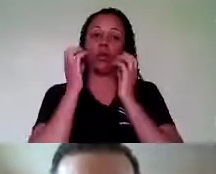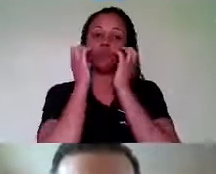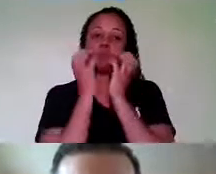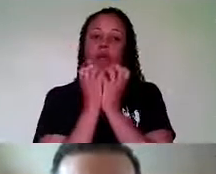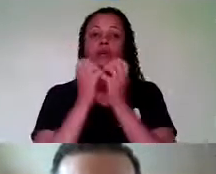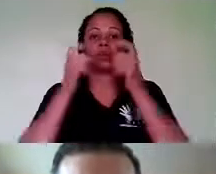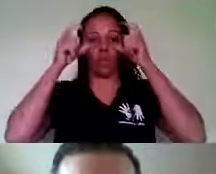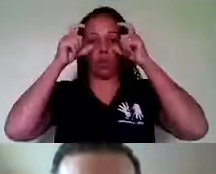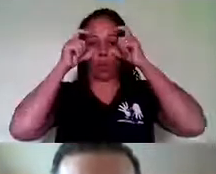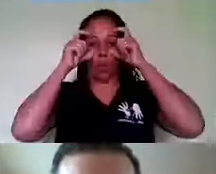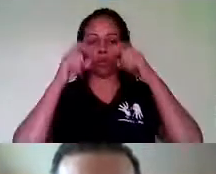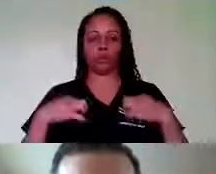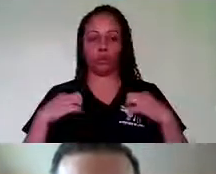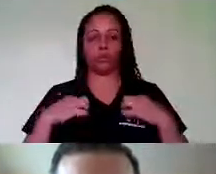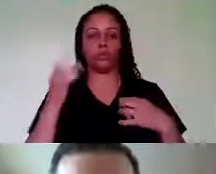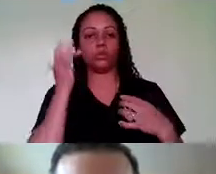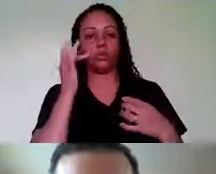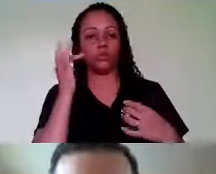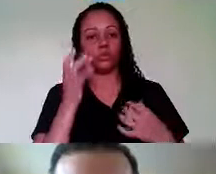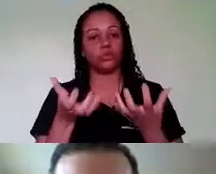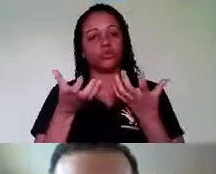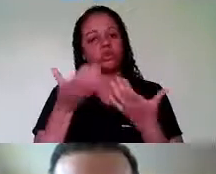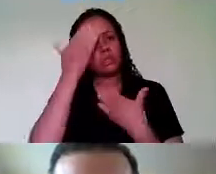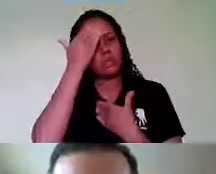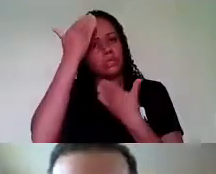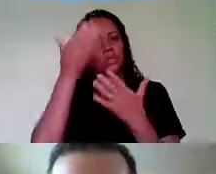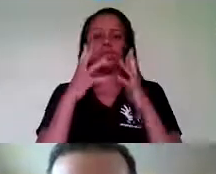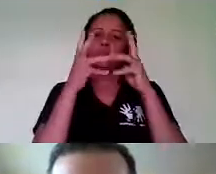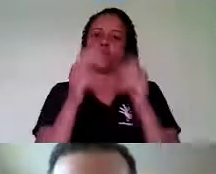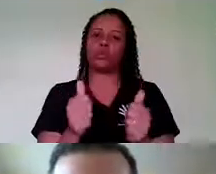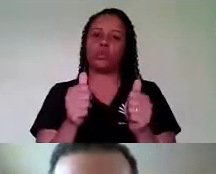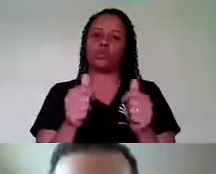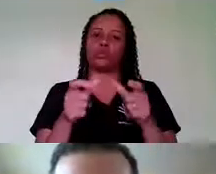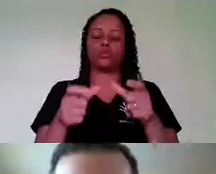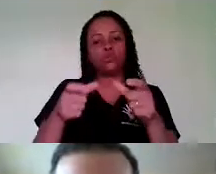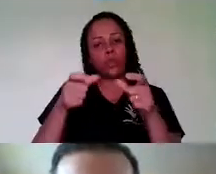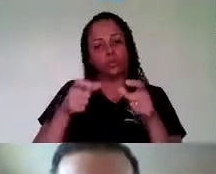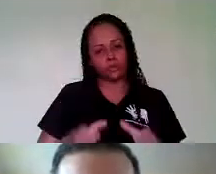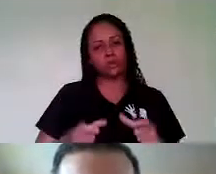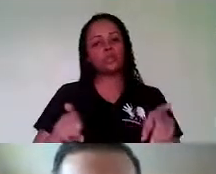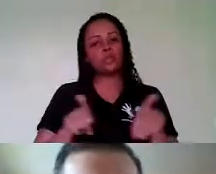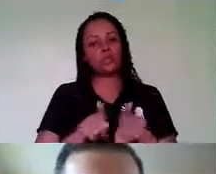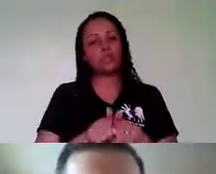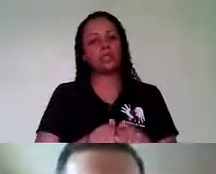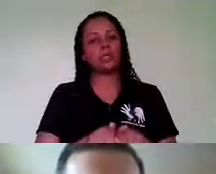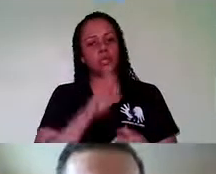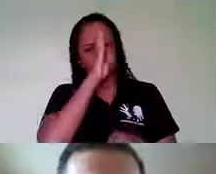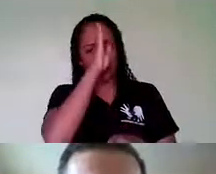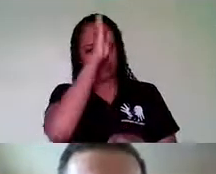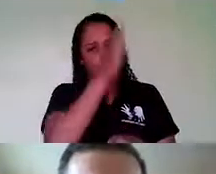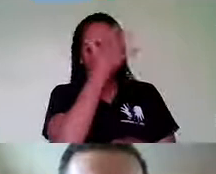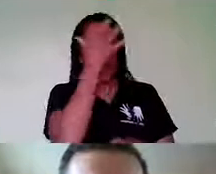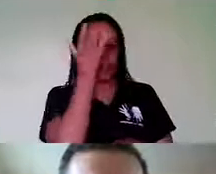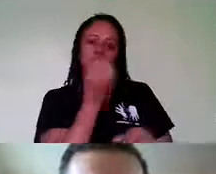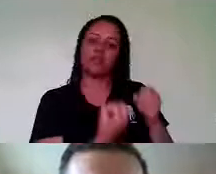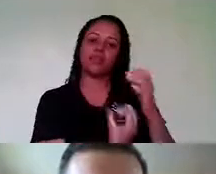azul. Queria agradecer a todos pelo convite, principalmente aos idealizadores da reunião,